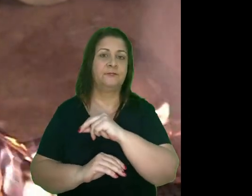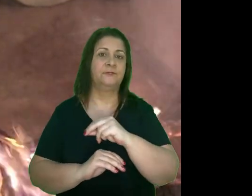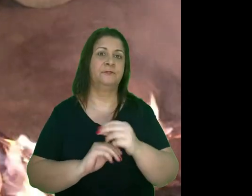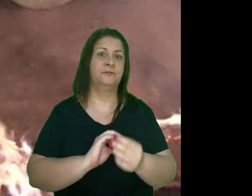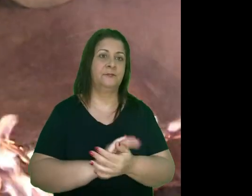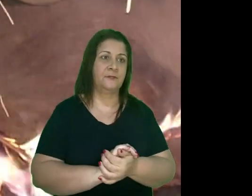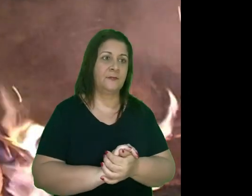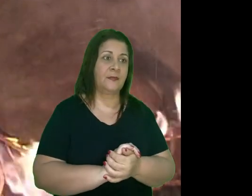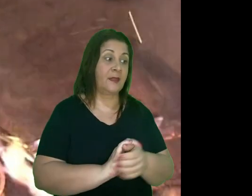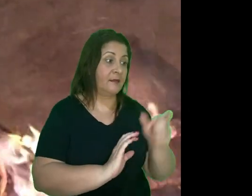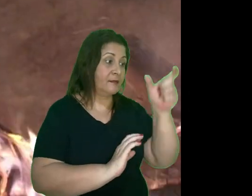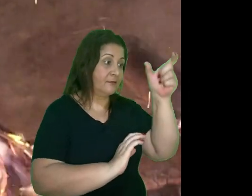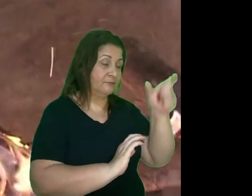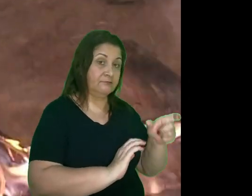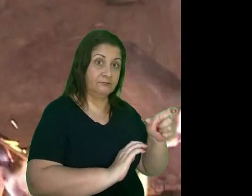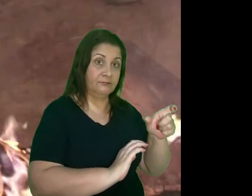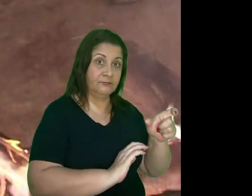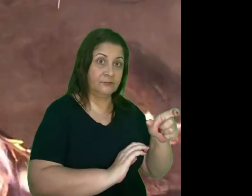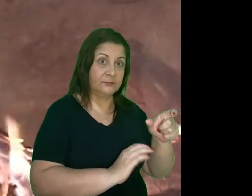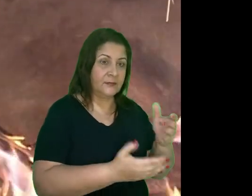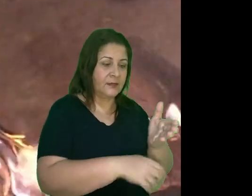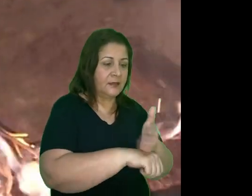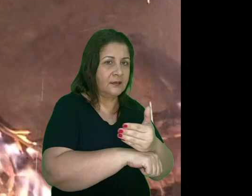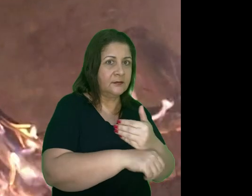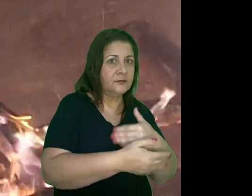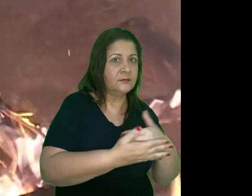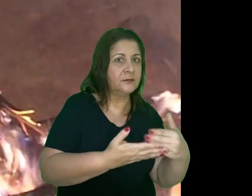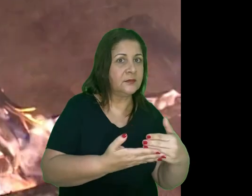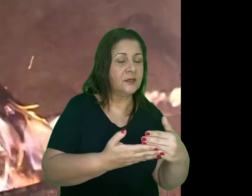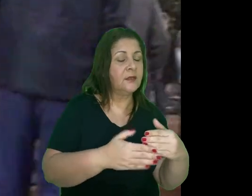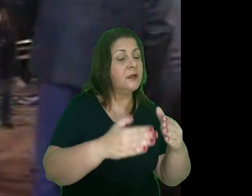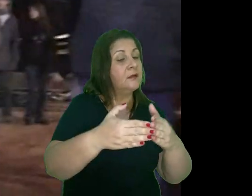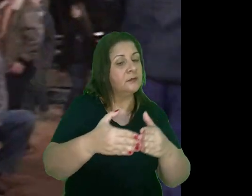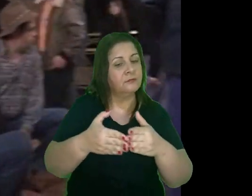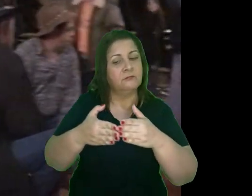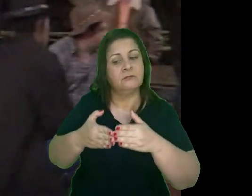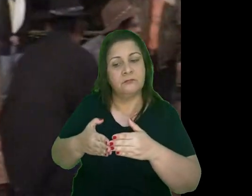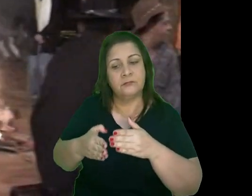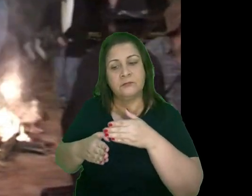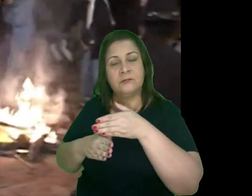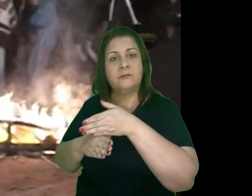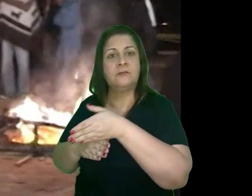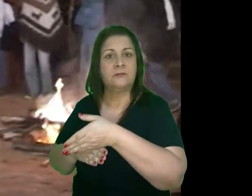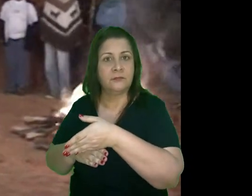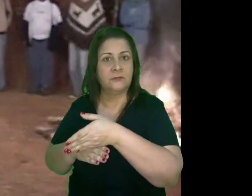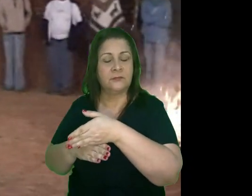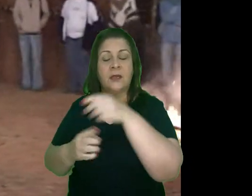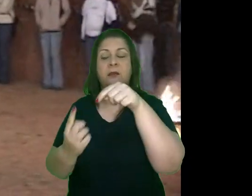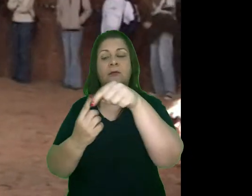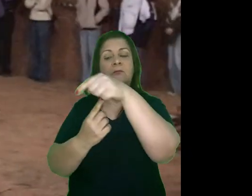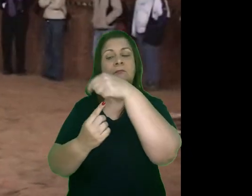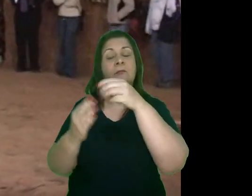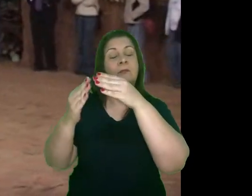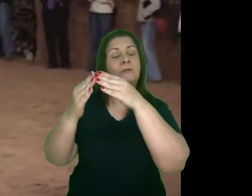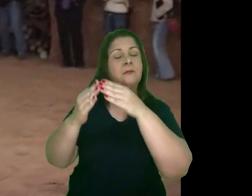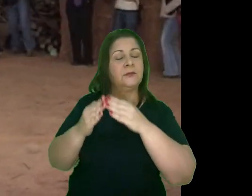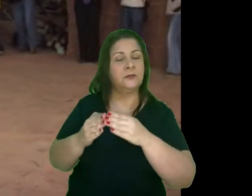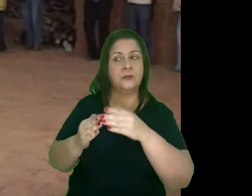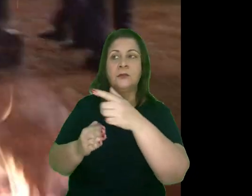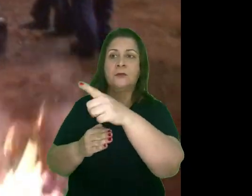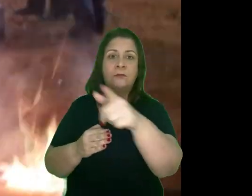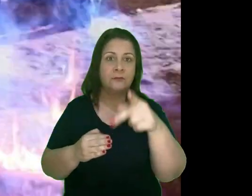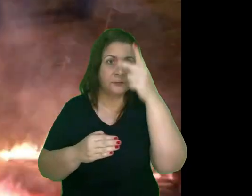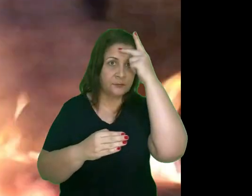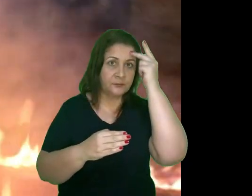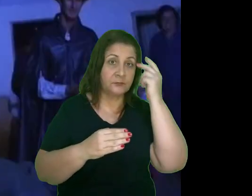feitiços. O jongueiro, antes de iniciar a dança, tem de pedir licença para o festeiro, para o santo padroeiro e para os